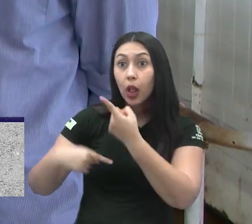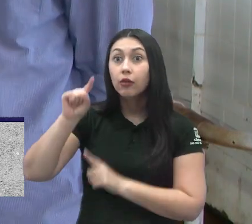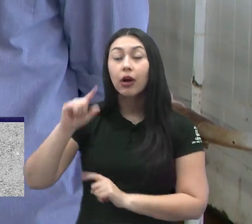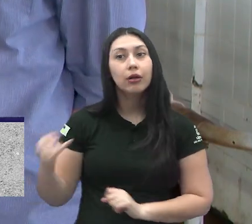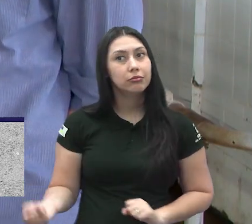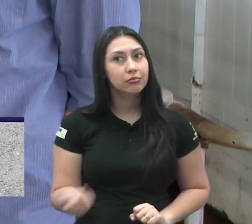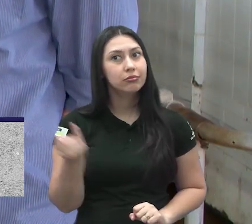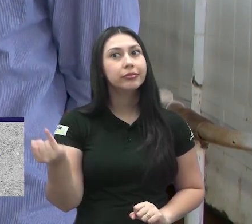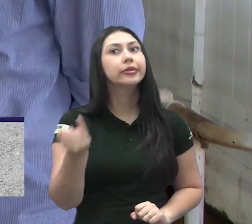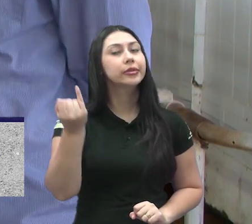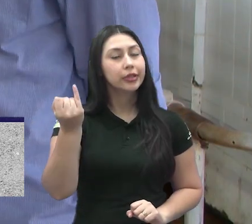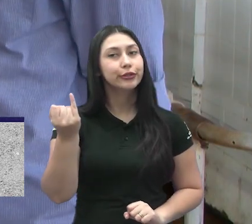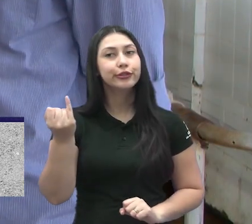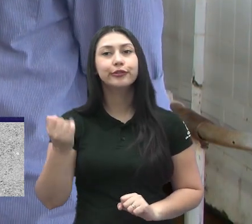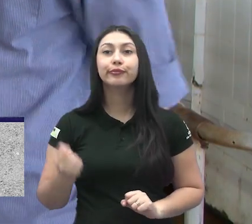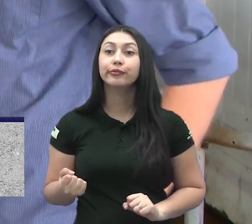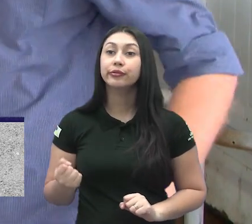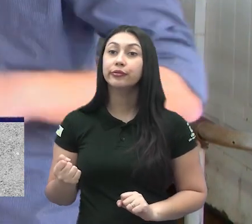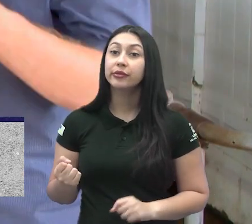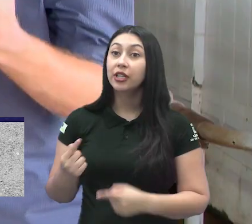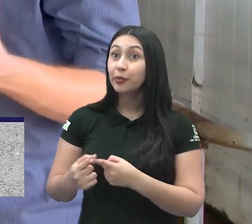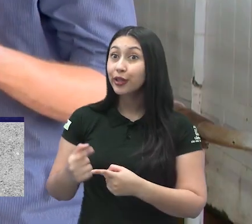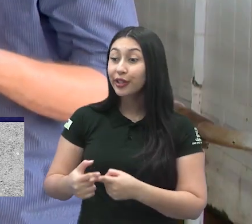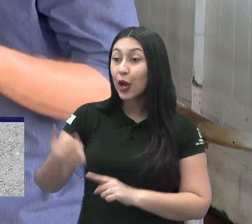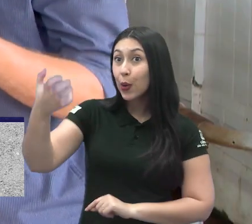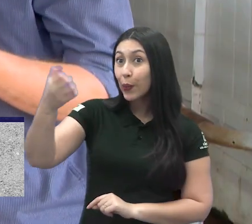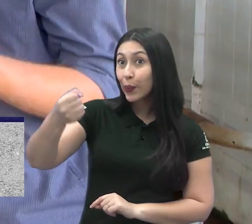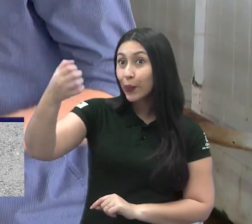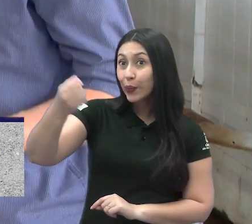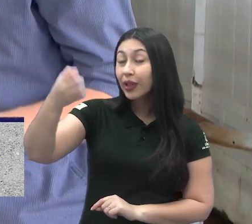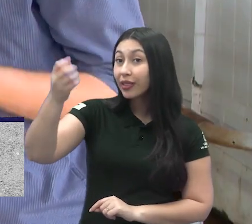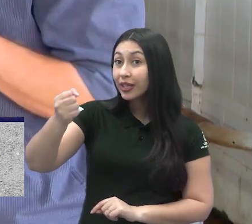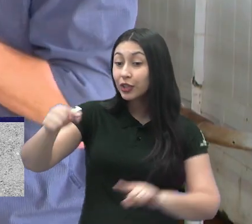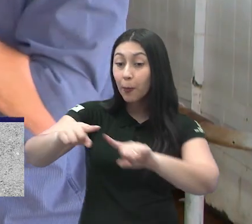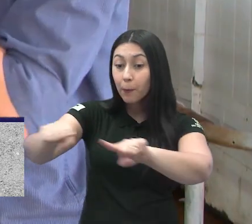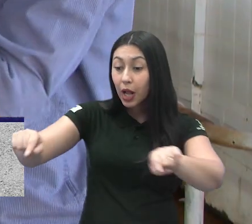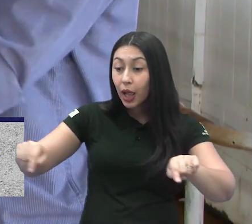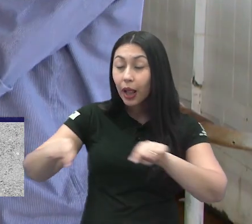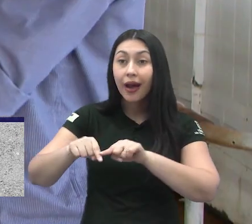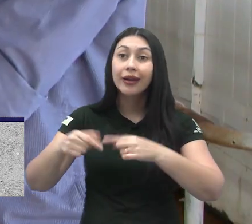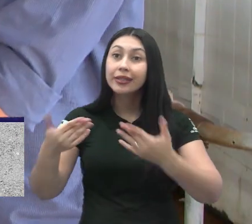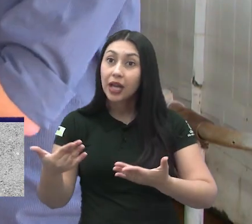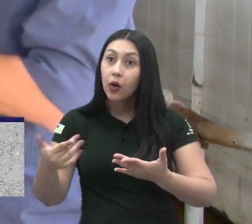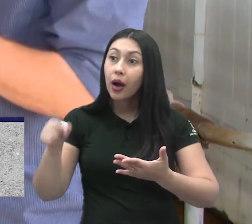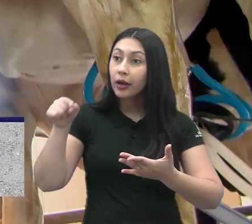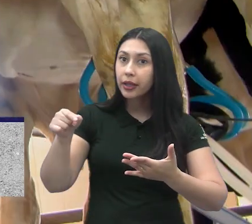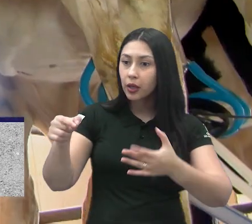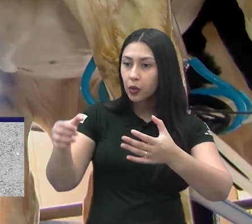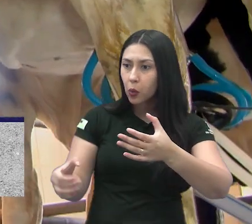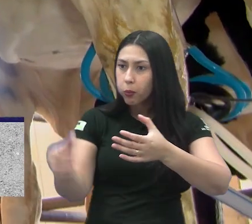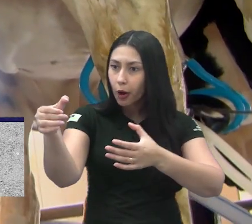do laticínios, do produto de qualidade, que todo leite ele é basicamente sistema fechado. Então a gente coleta dentro do